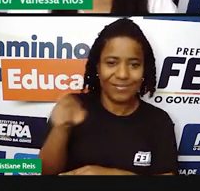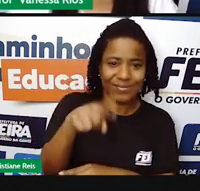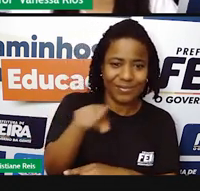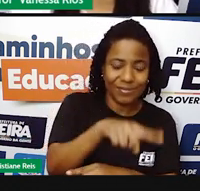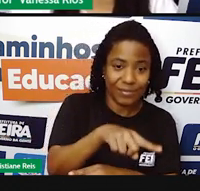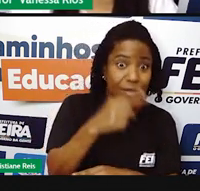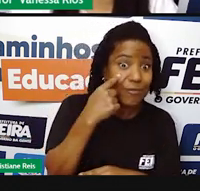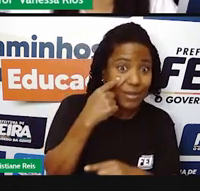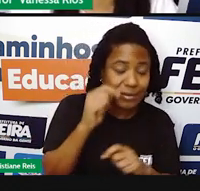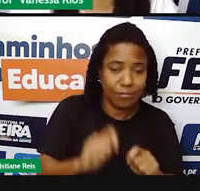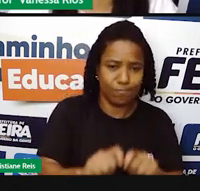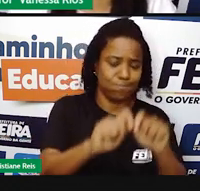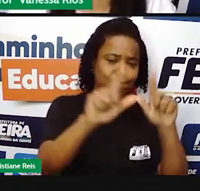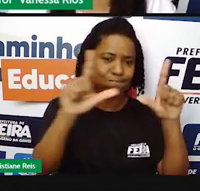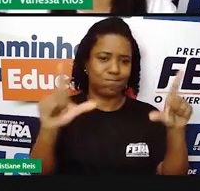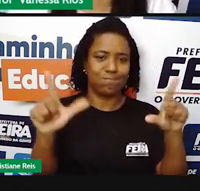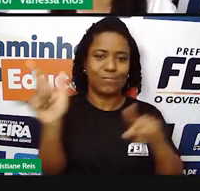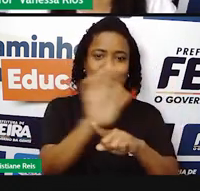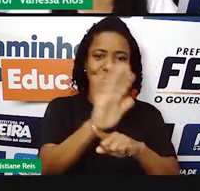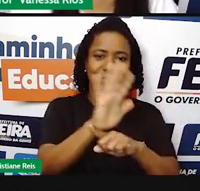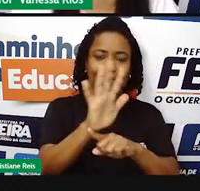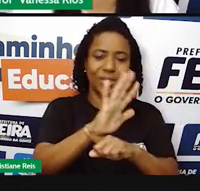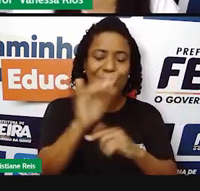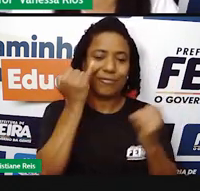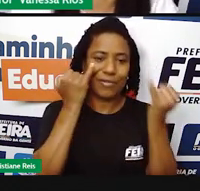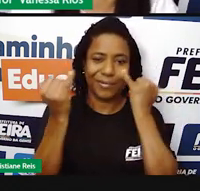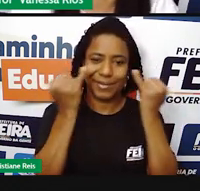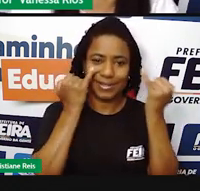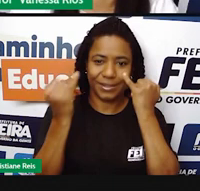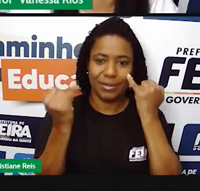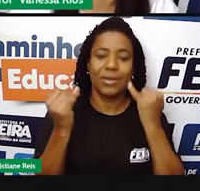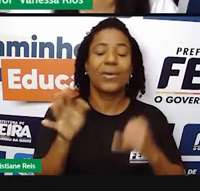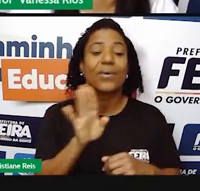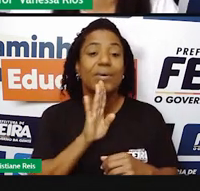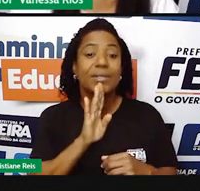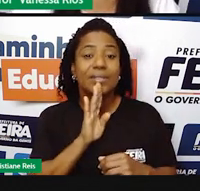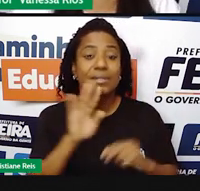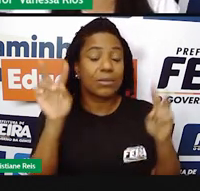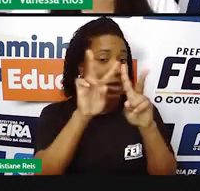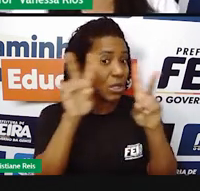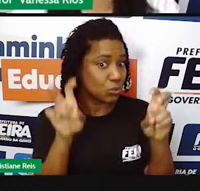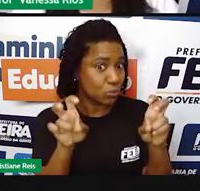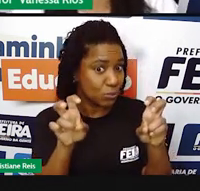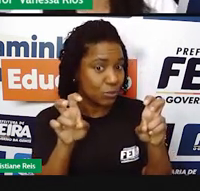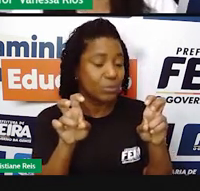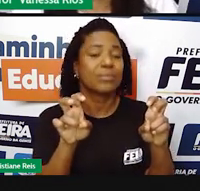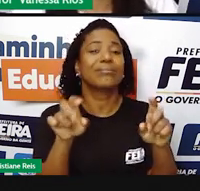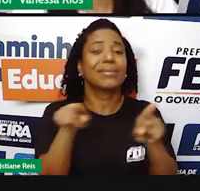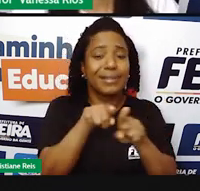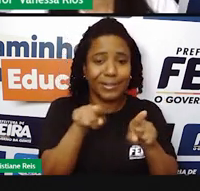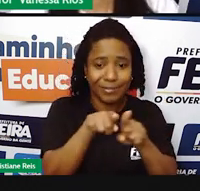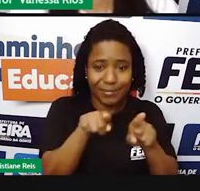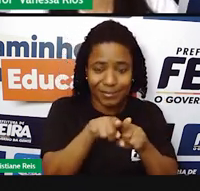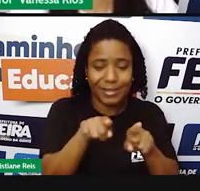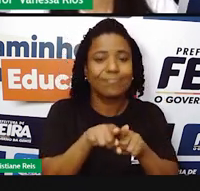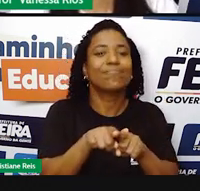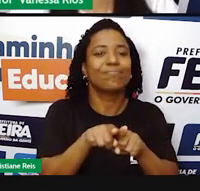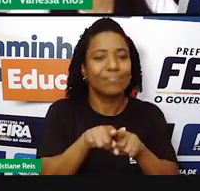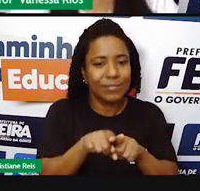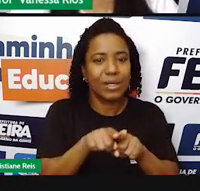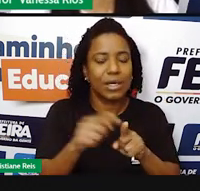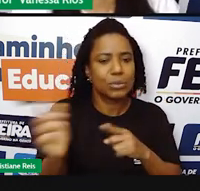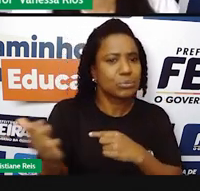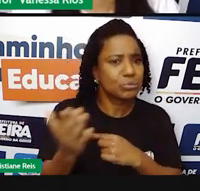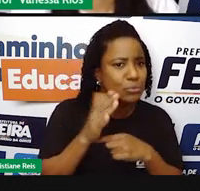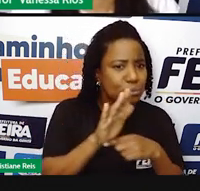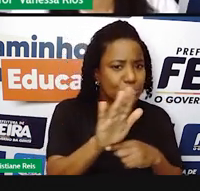para fazer a leitura de todas as informações trazidas, não só para conhecer sobre o assunto, mas também para observar a formação,